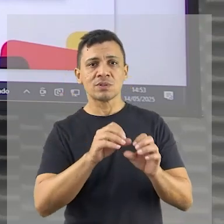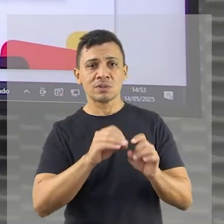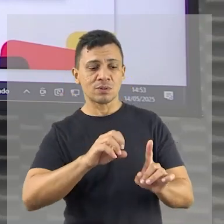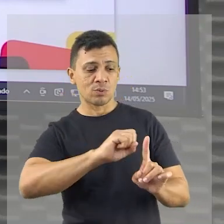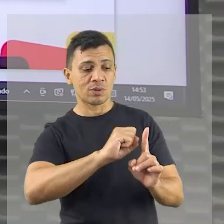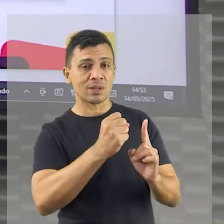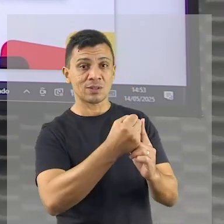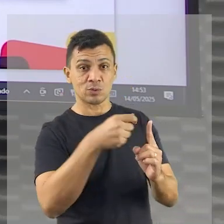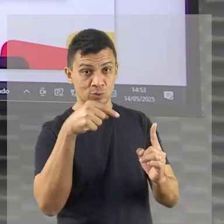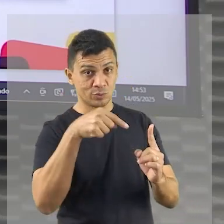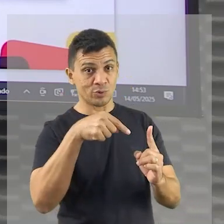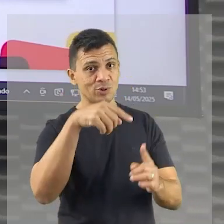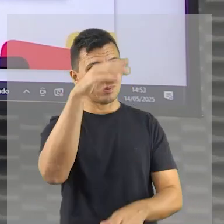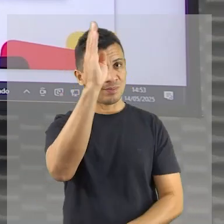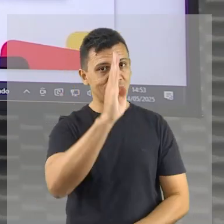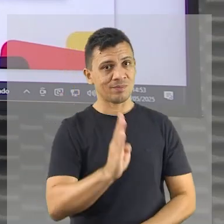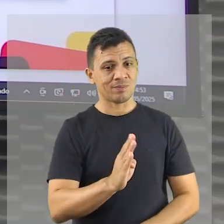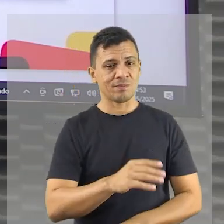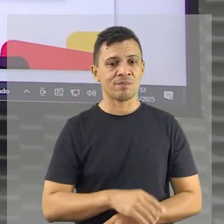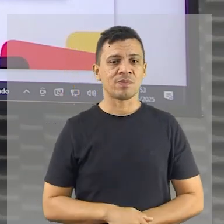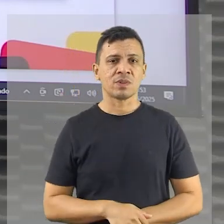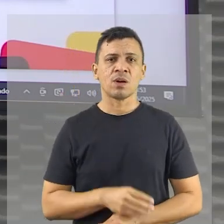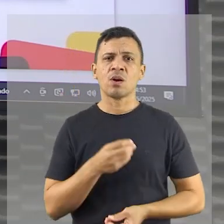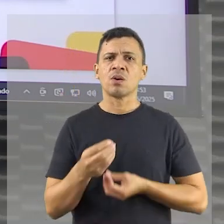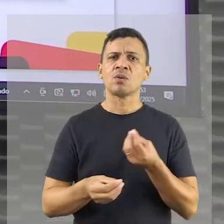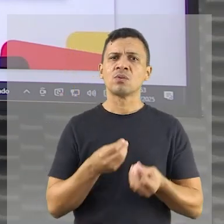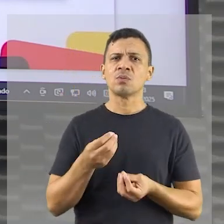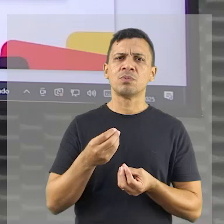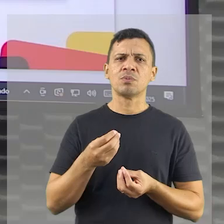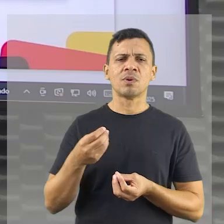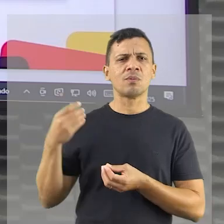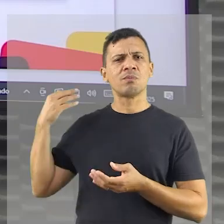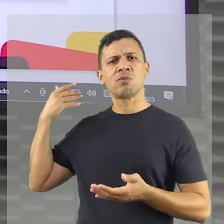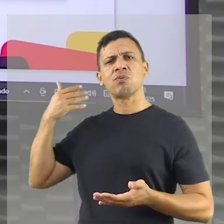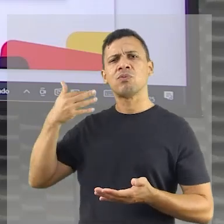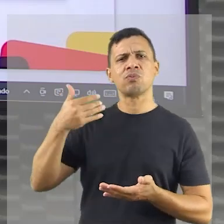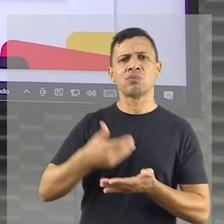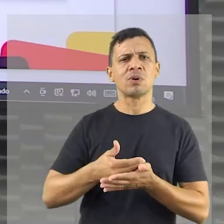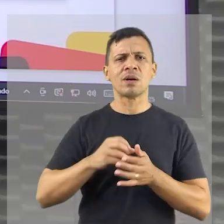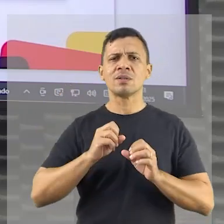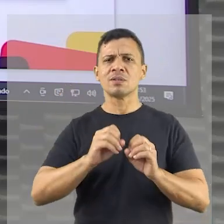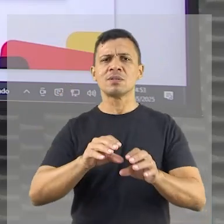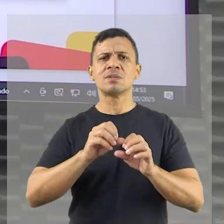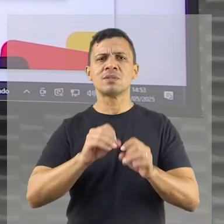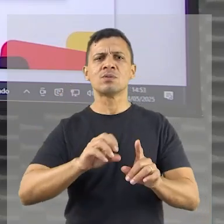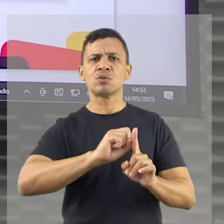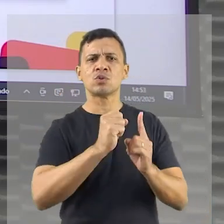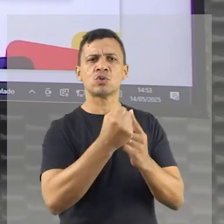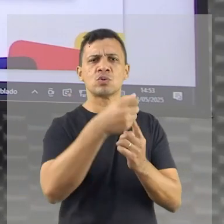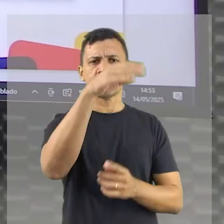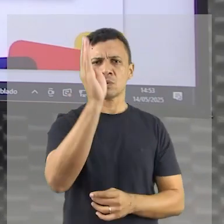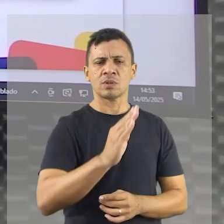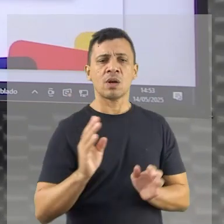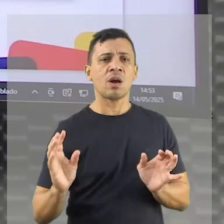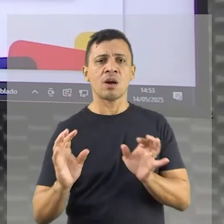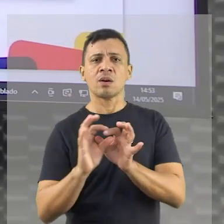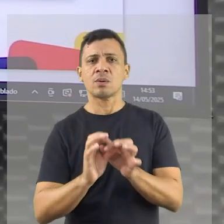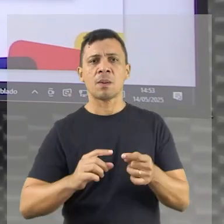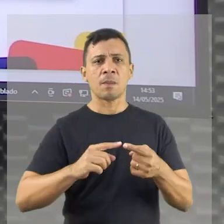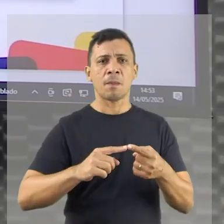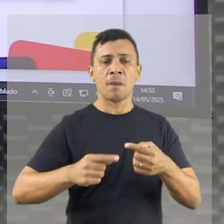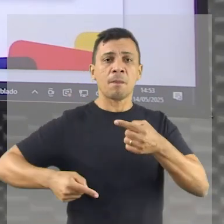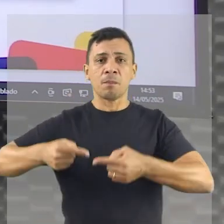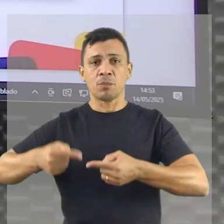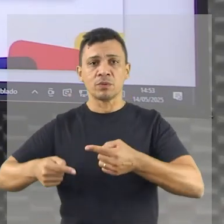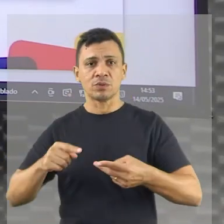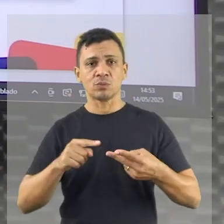baixos. Não que os conteúdos sejam menos importantes ou mais importantes, não é nesse sentido, mas porque os